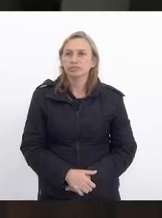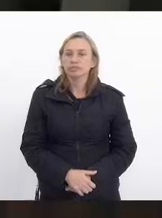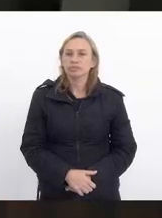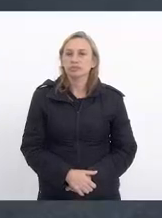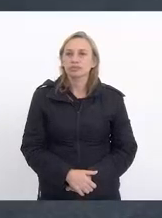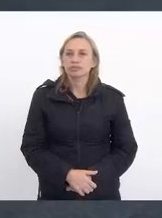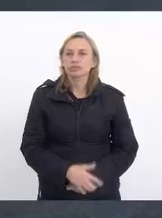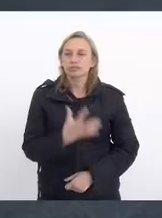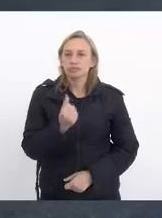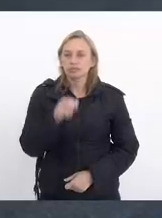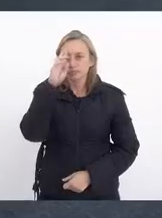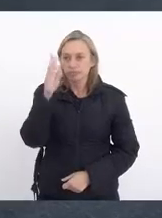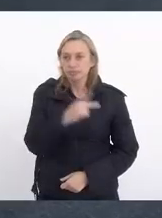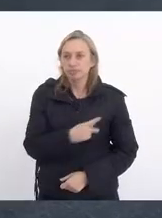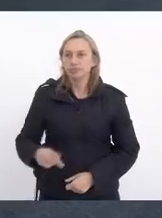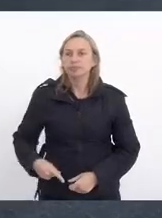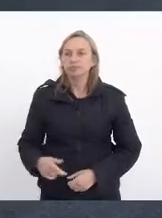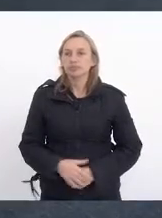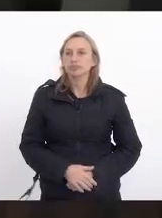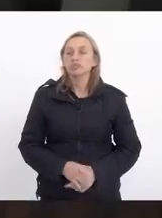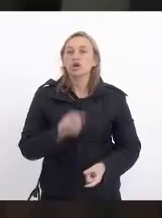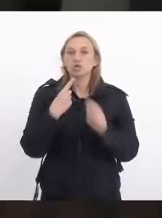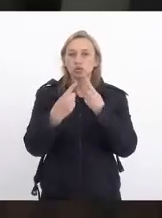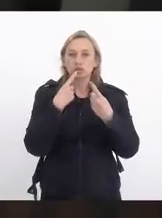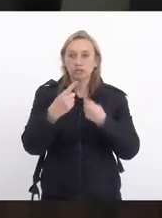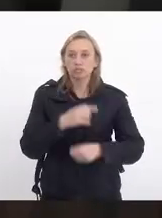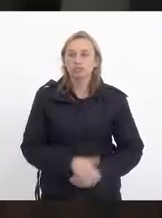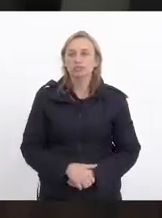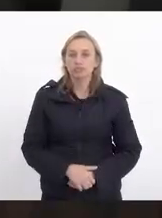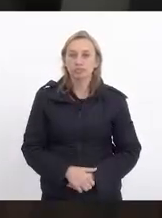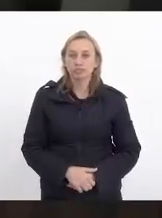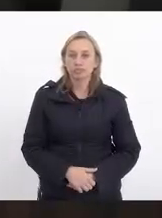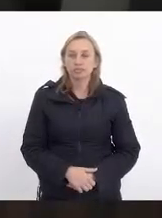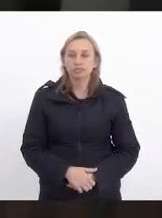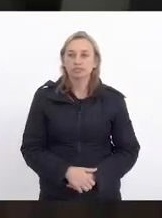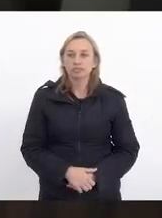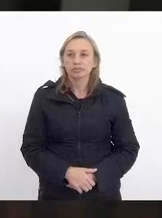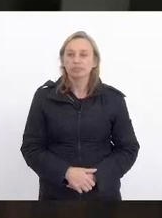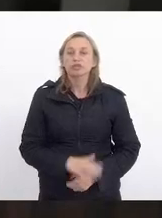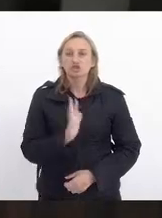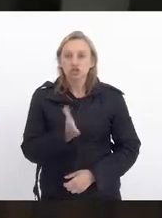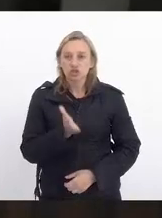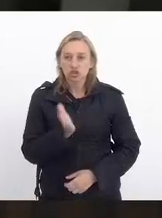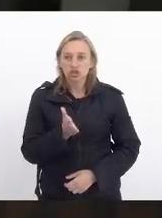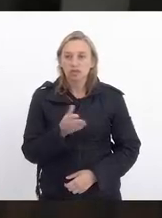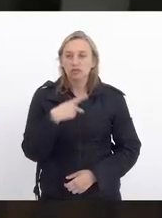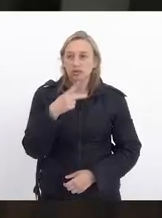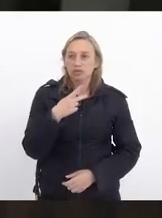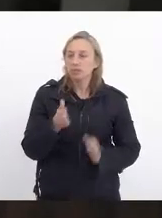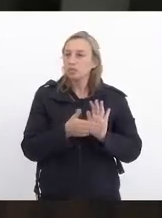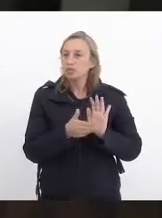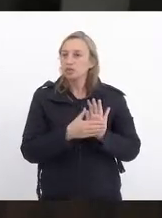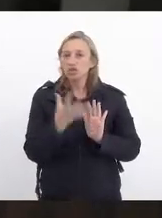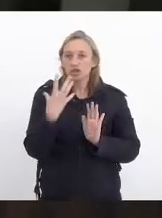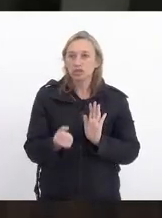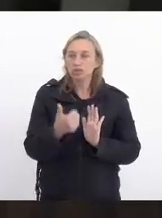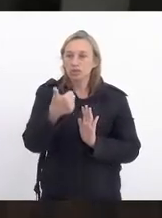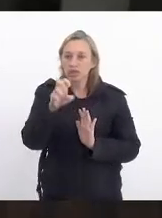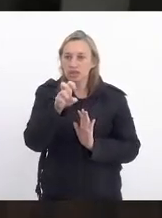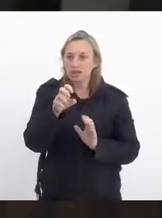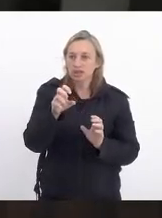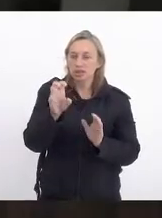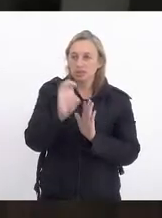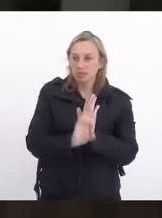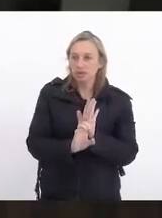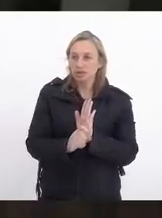o parecer favorável preço de pareceres emitidos discussão e já adiantando que apresenta proposta recebeu 15